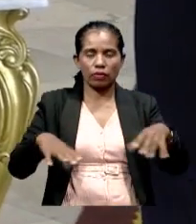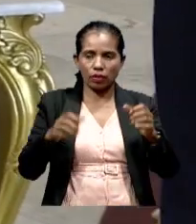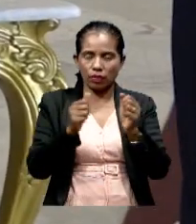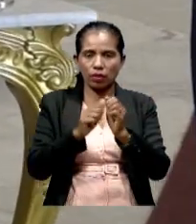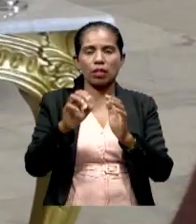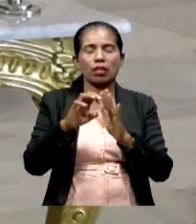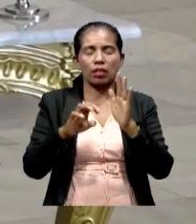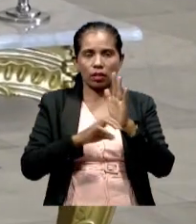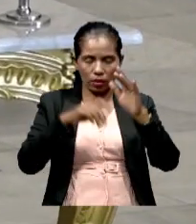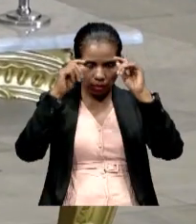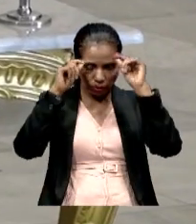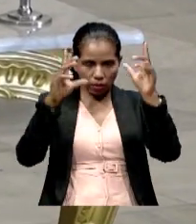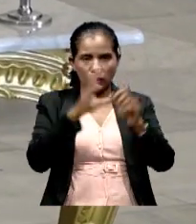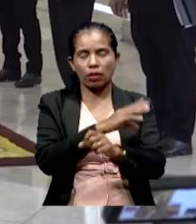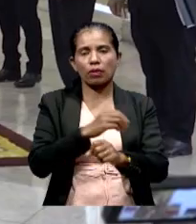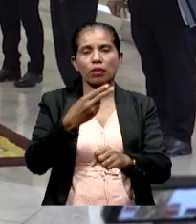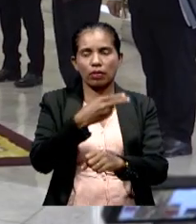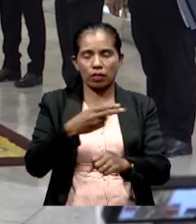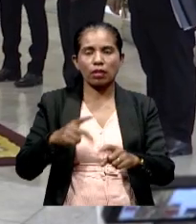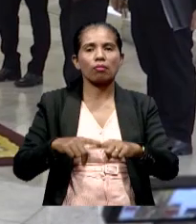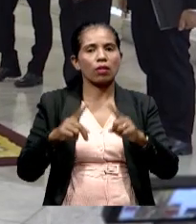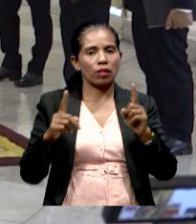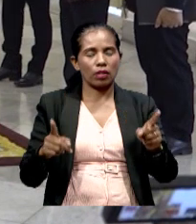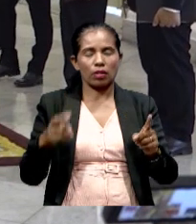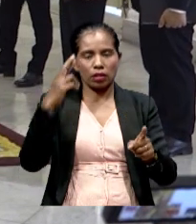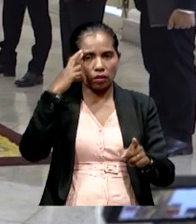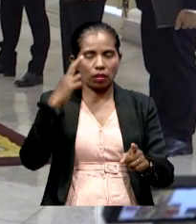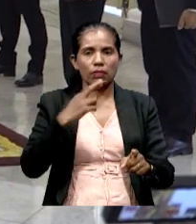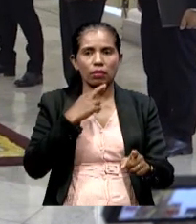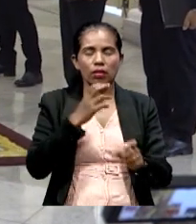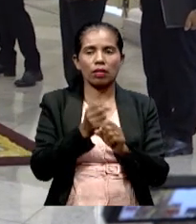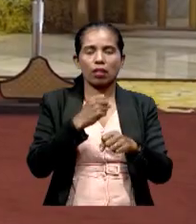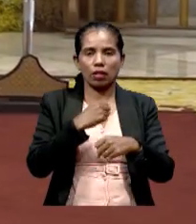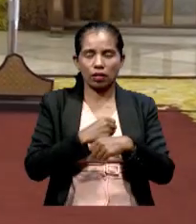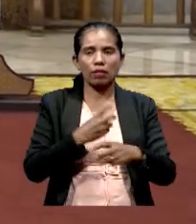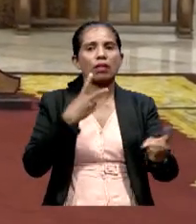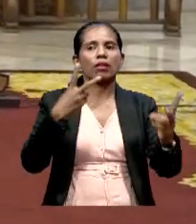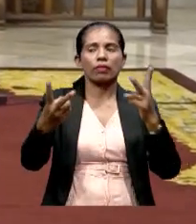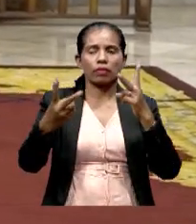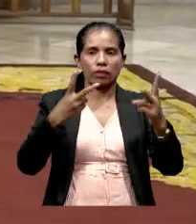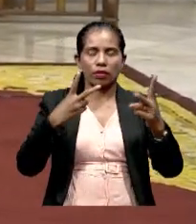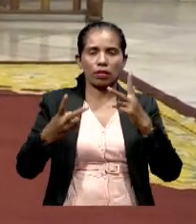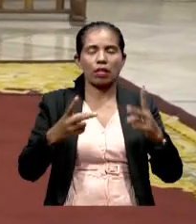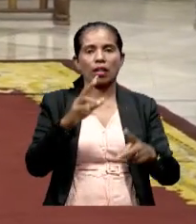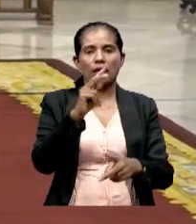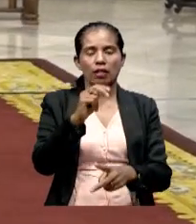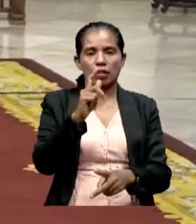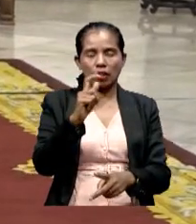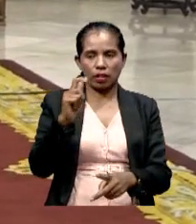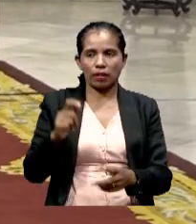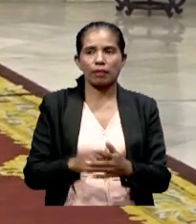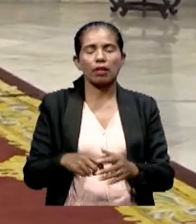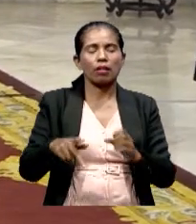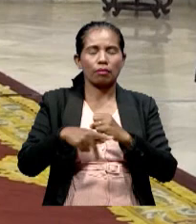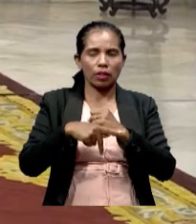Estado Timor-Leste e Indonésia, mas bem, José Ramos Horta halomos visita ba NTT. Nune bancada